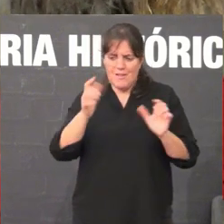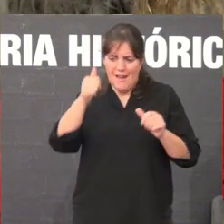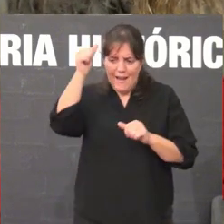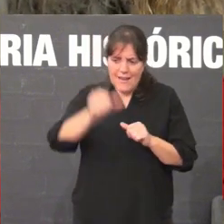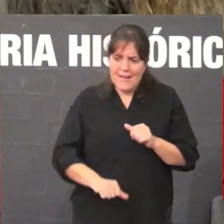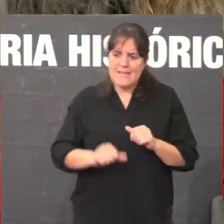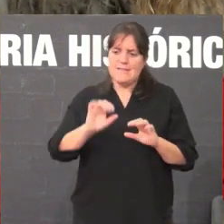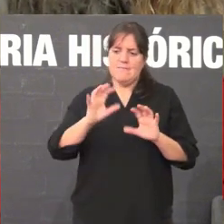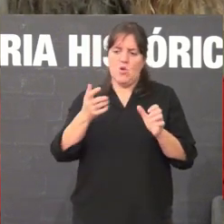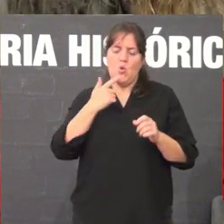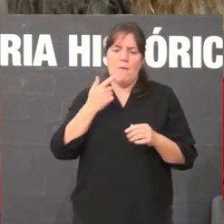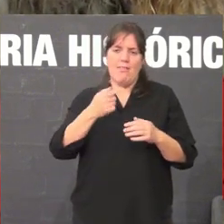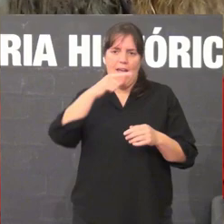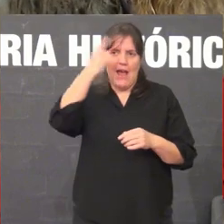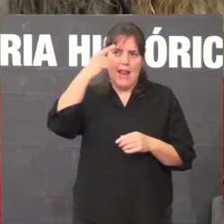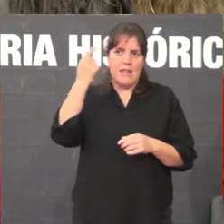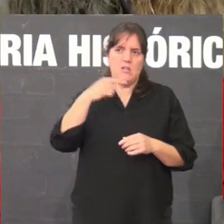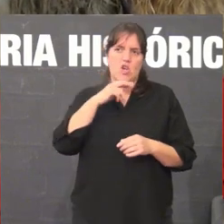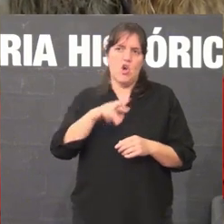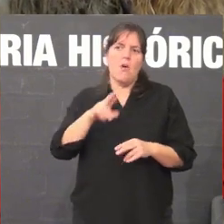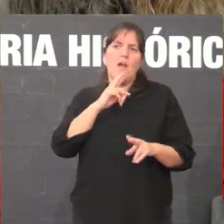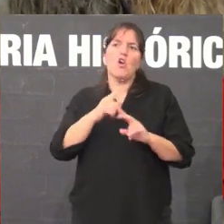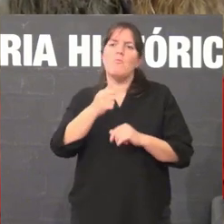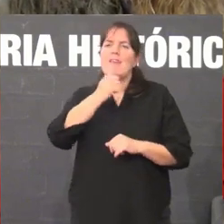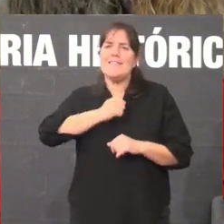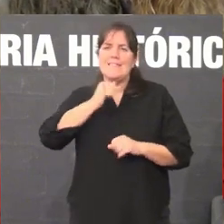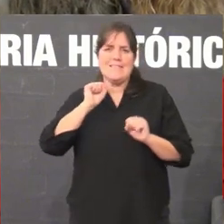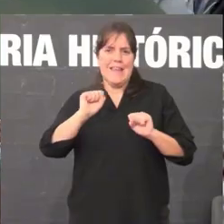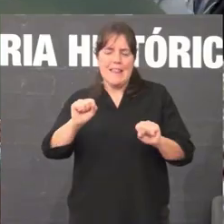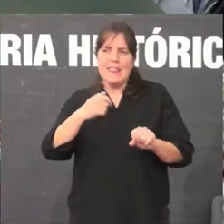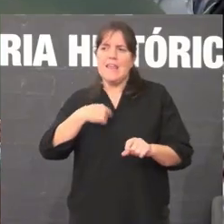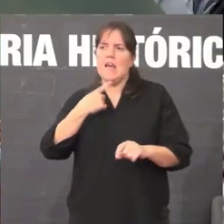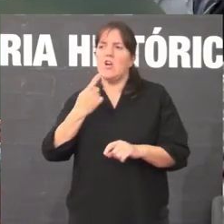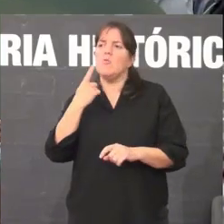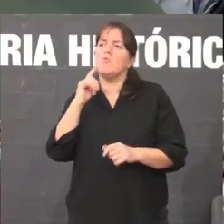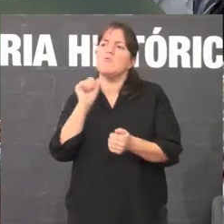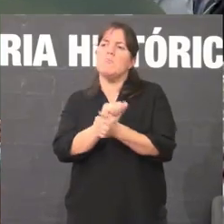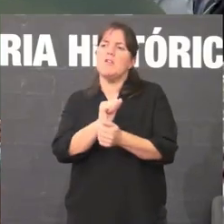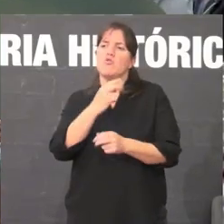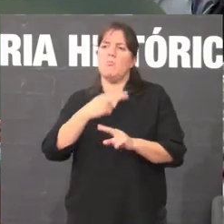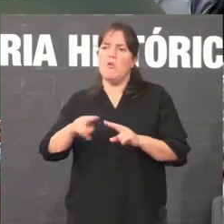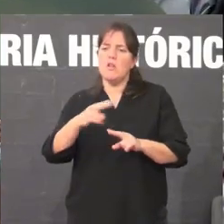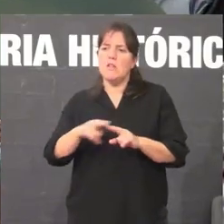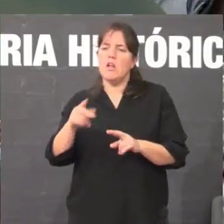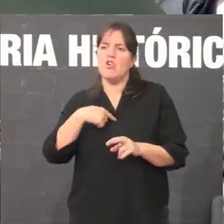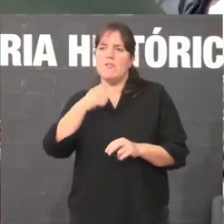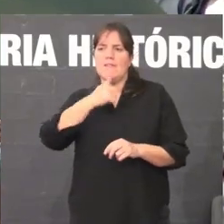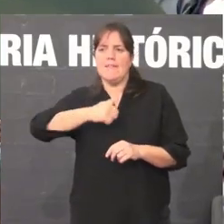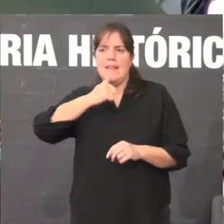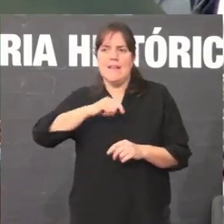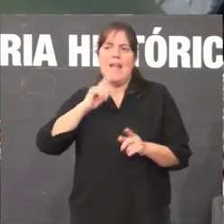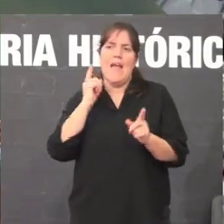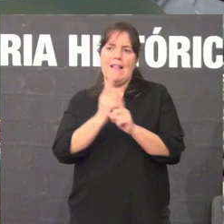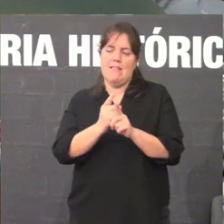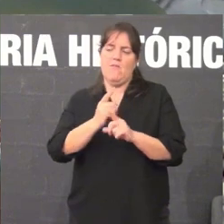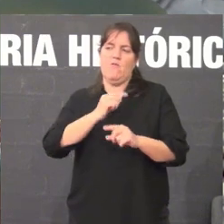livros sobre a resistência, sobre a clandestinidade, os presos políticos, os resistentes